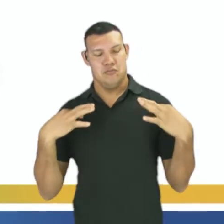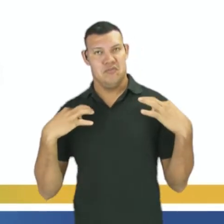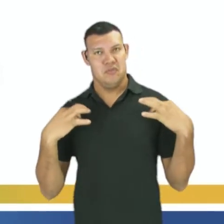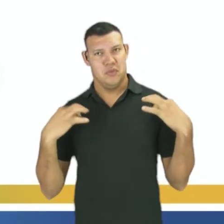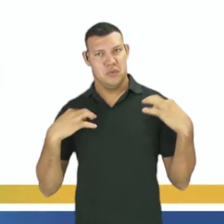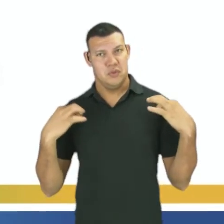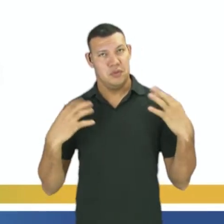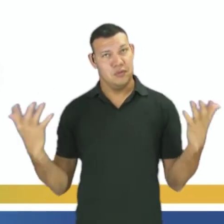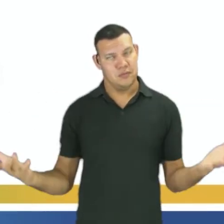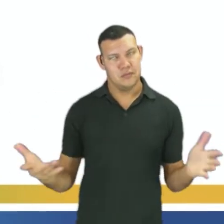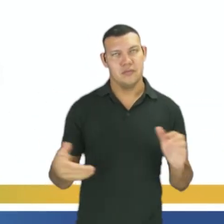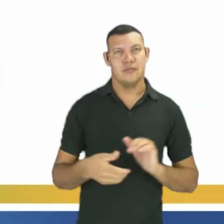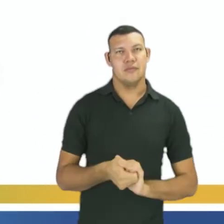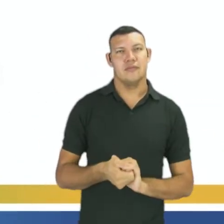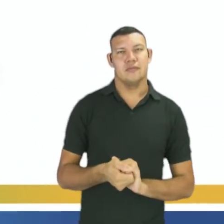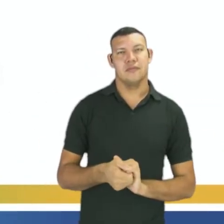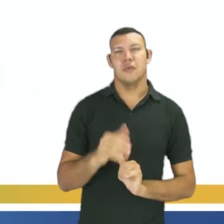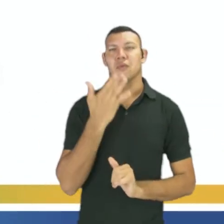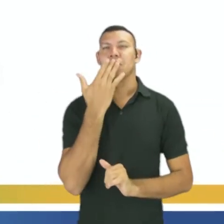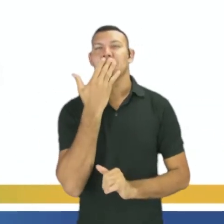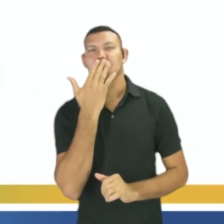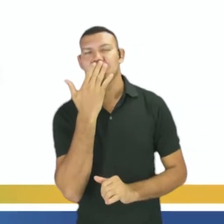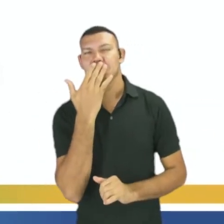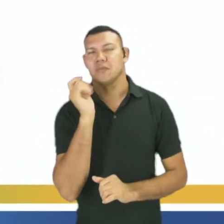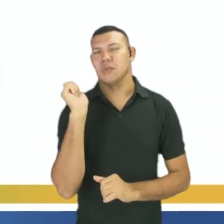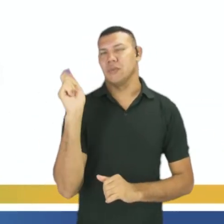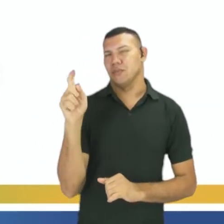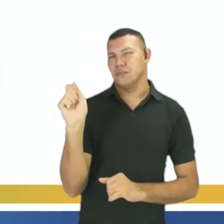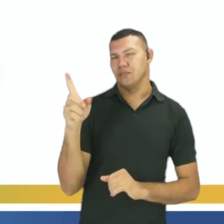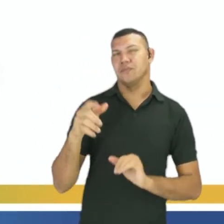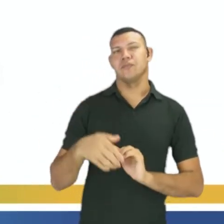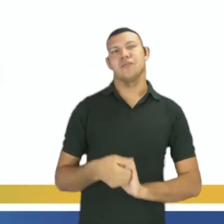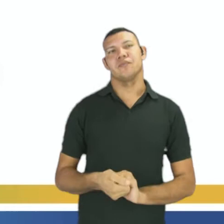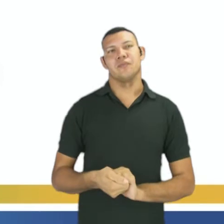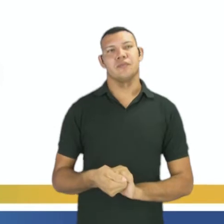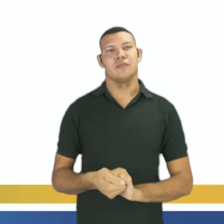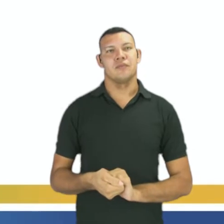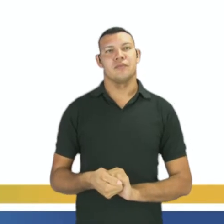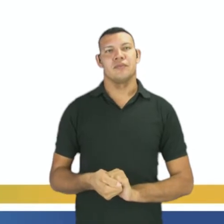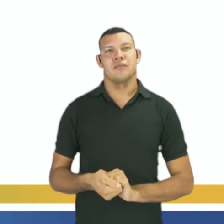da roupa jeans, aquela coloração azulada.